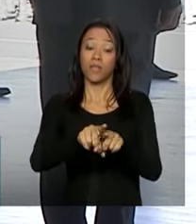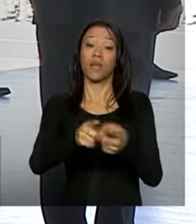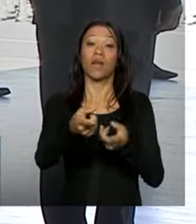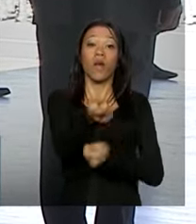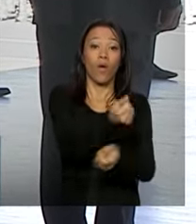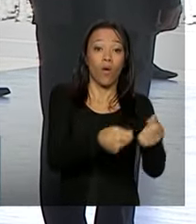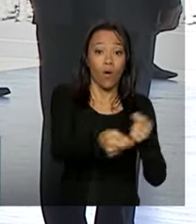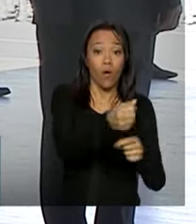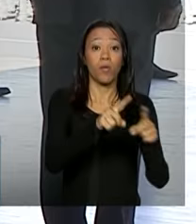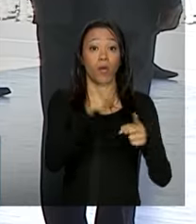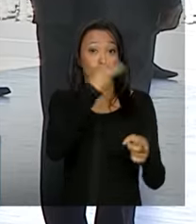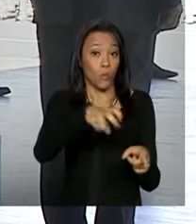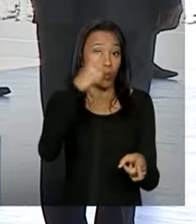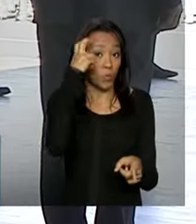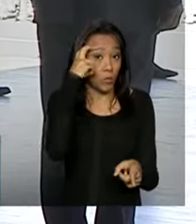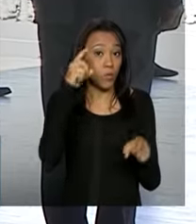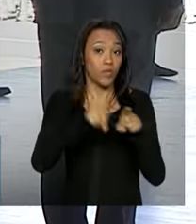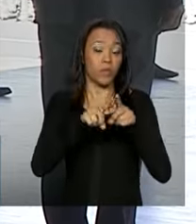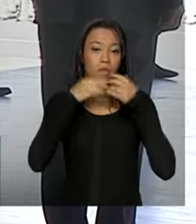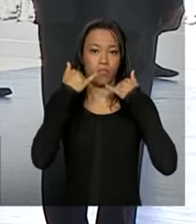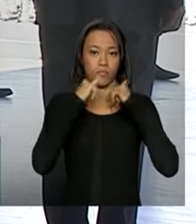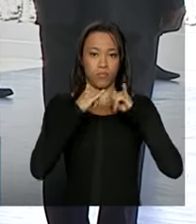cultura e energia.